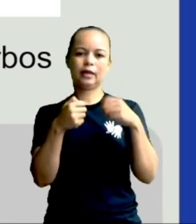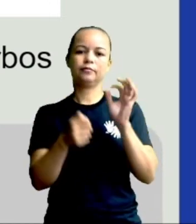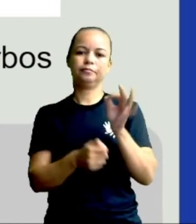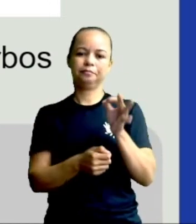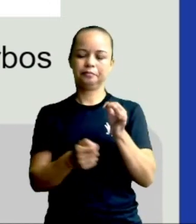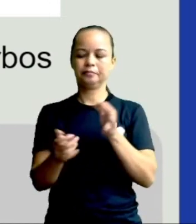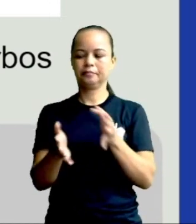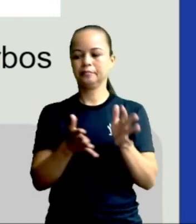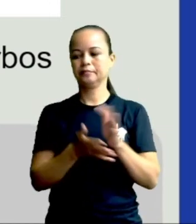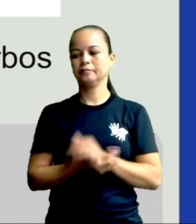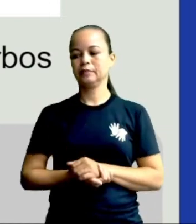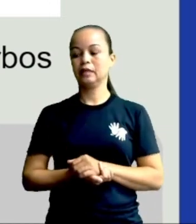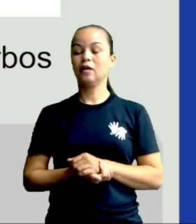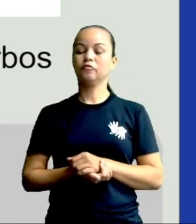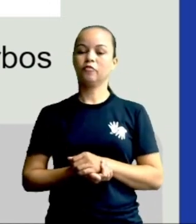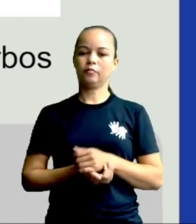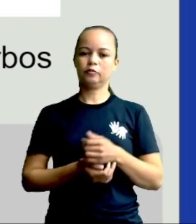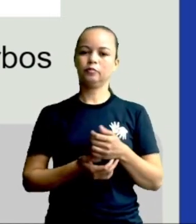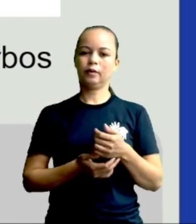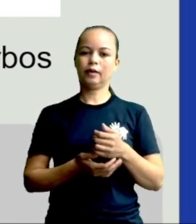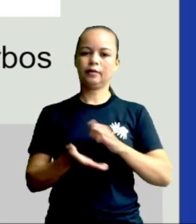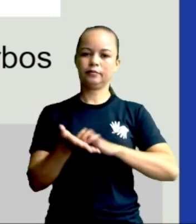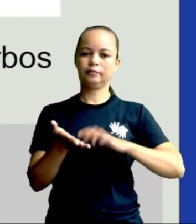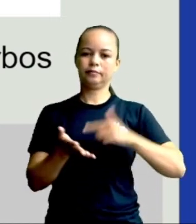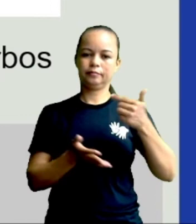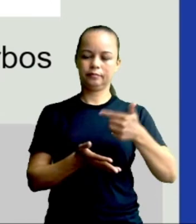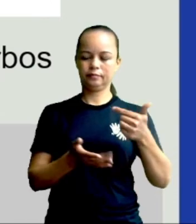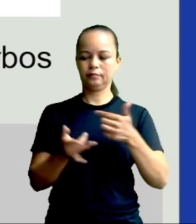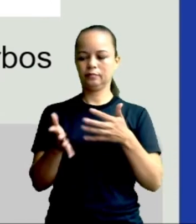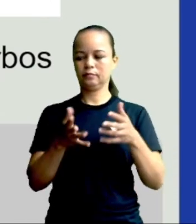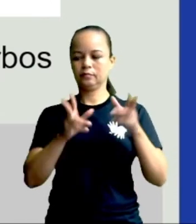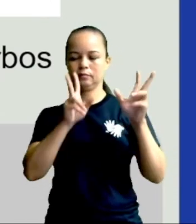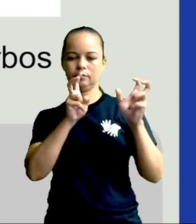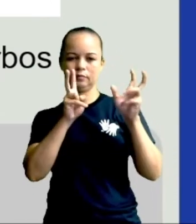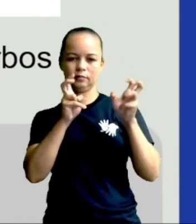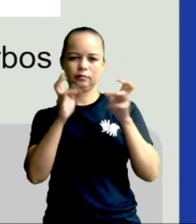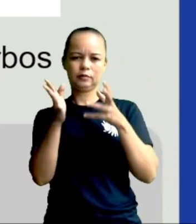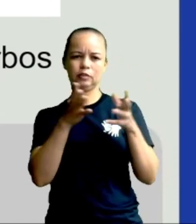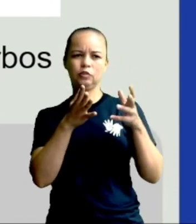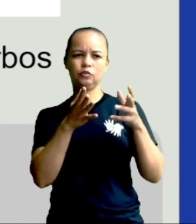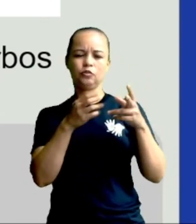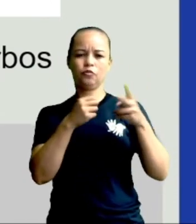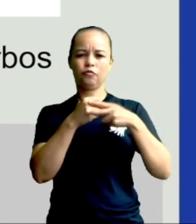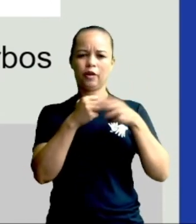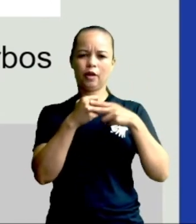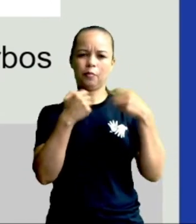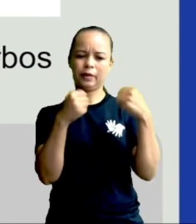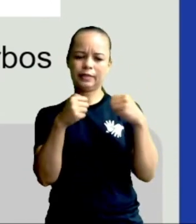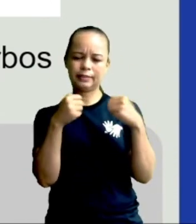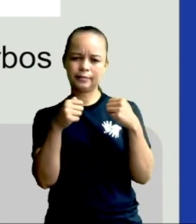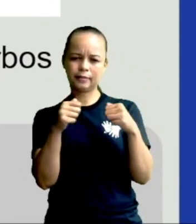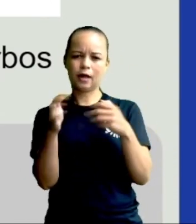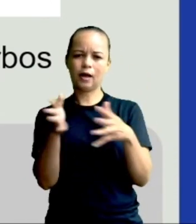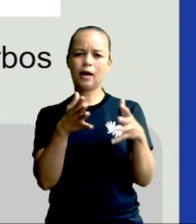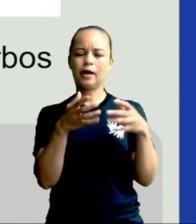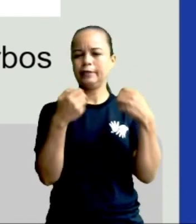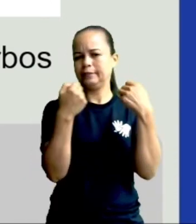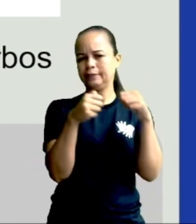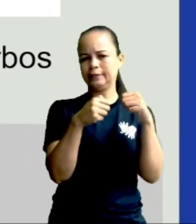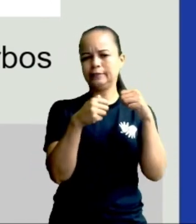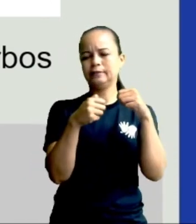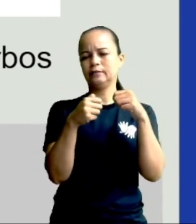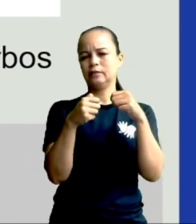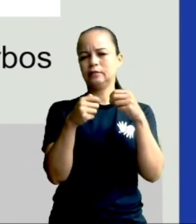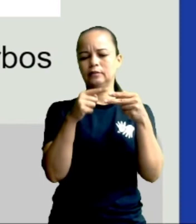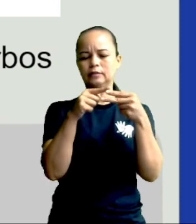correta então vamos lá vamos parar questão de hoje nos títulos a regência dos verbos precisar e necessitar